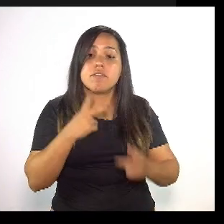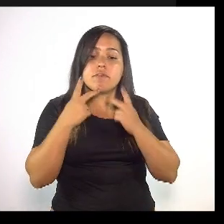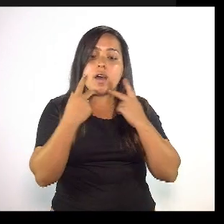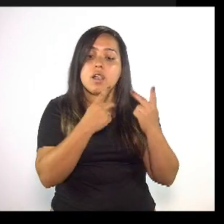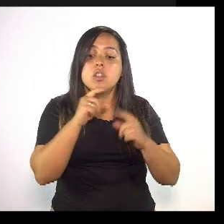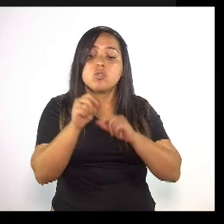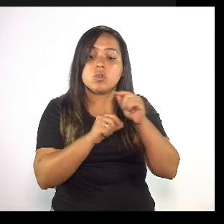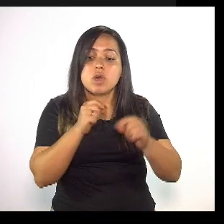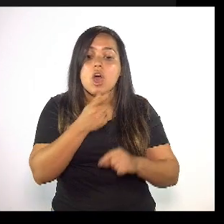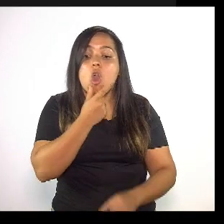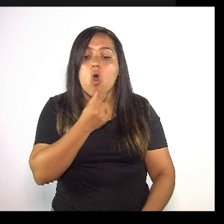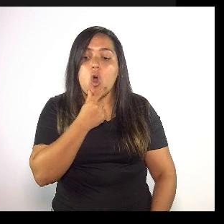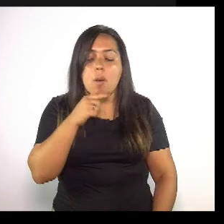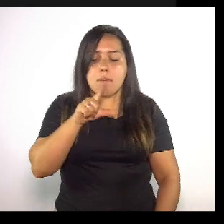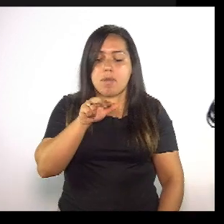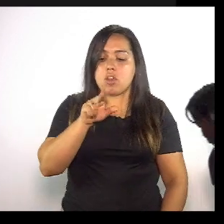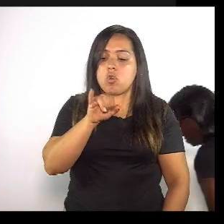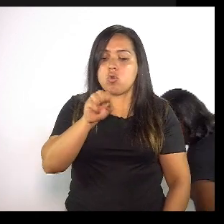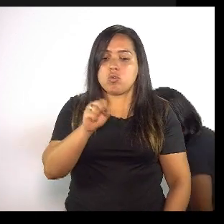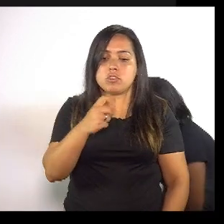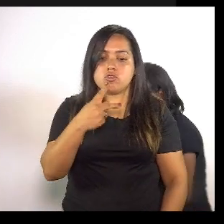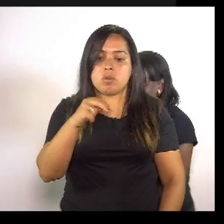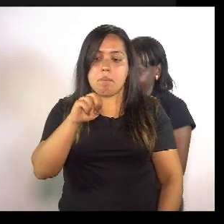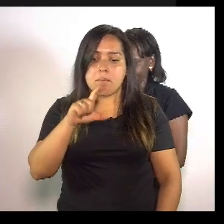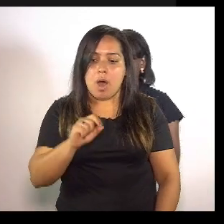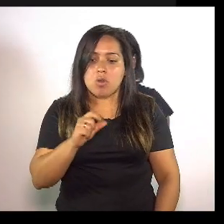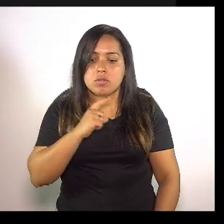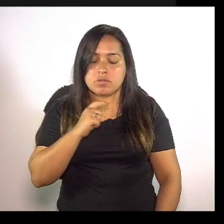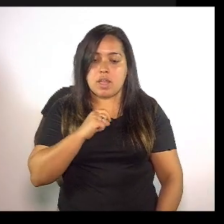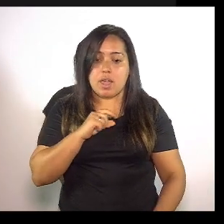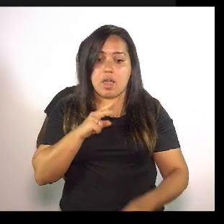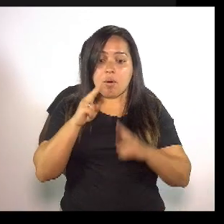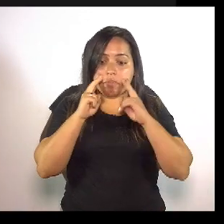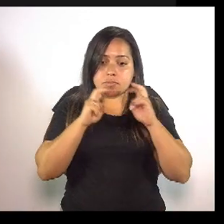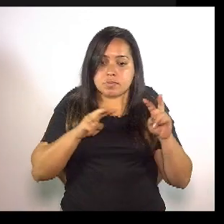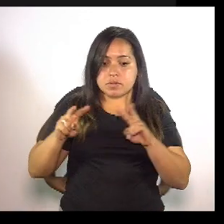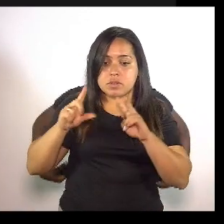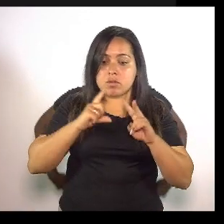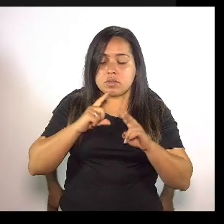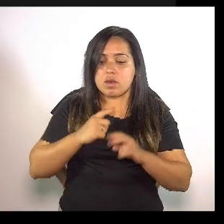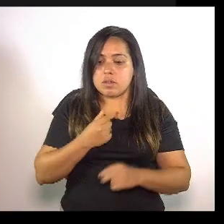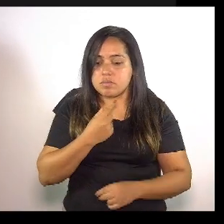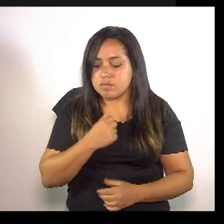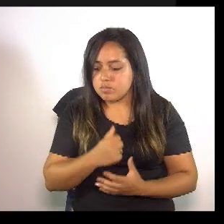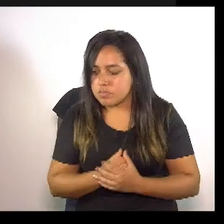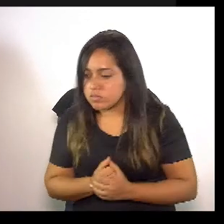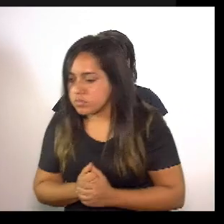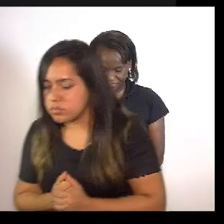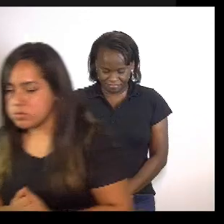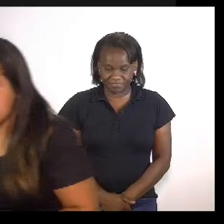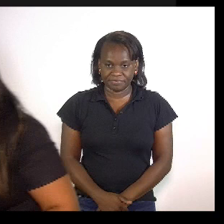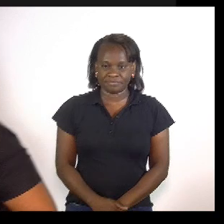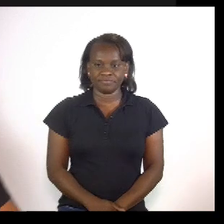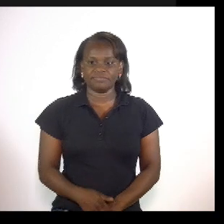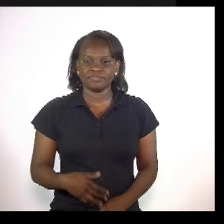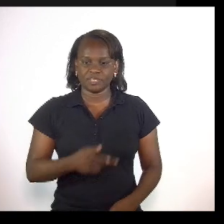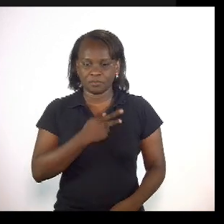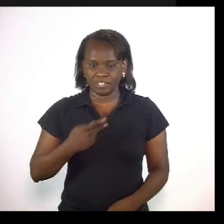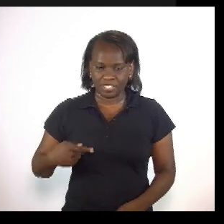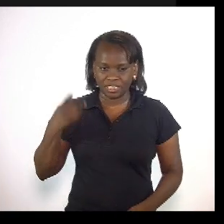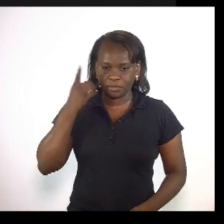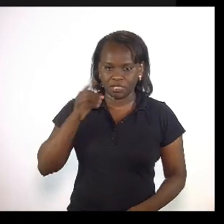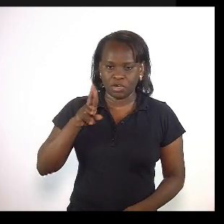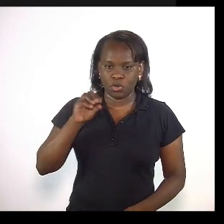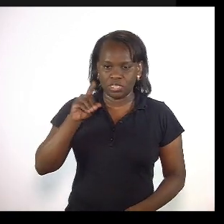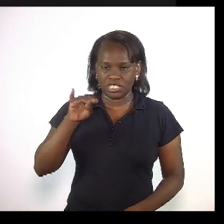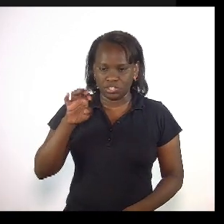o deputado Luiz Paulo. Senhor presidente, deputado Rodrigo Bacelar, tive acesso ao voto do